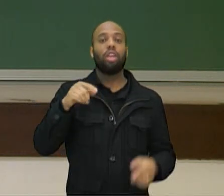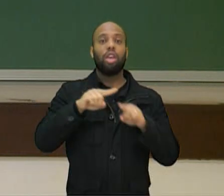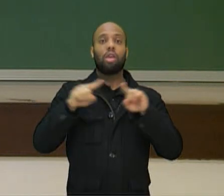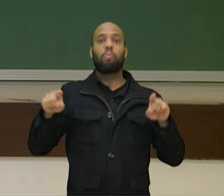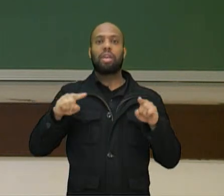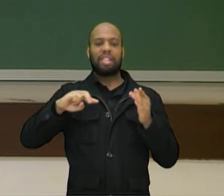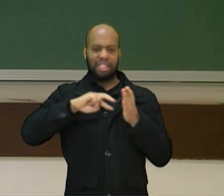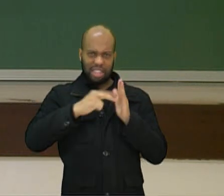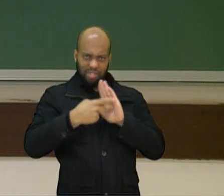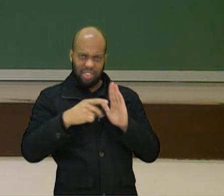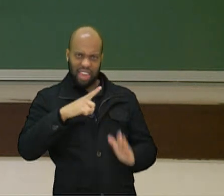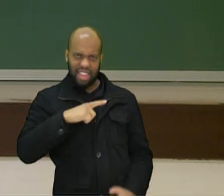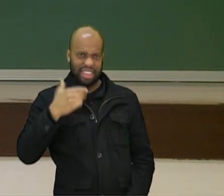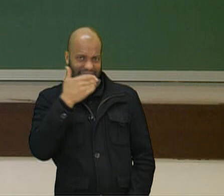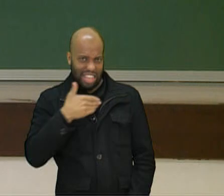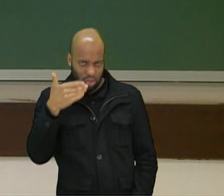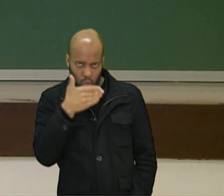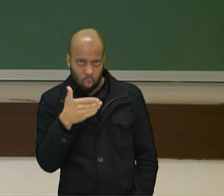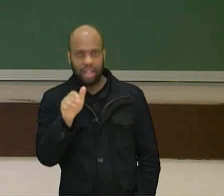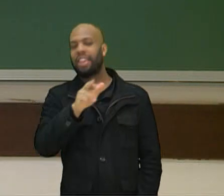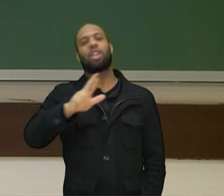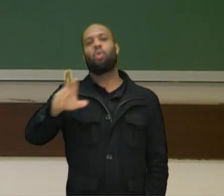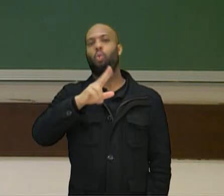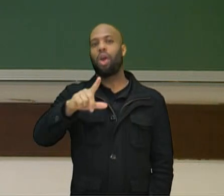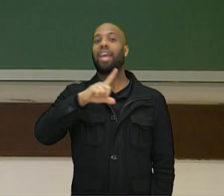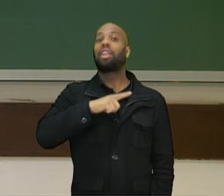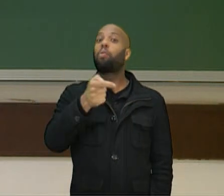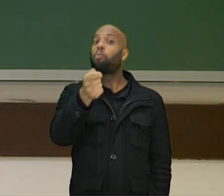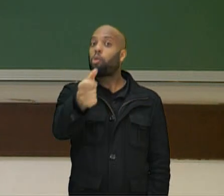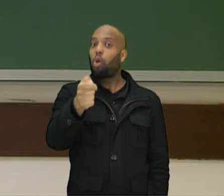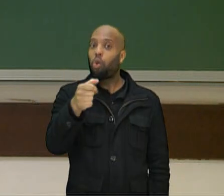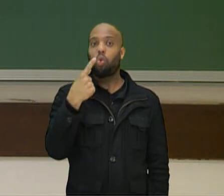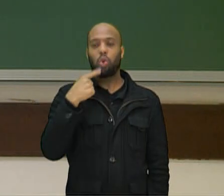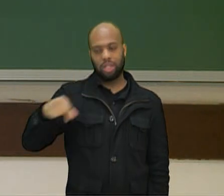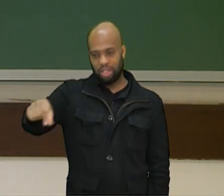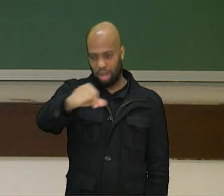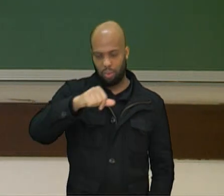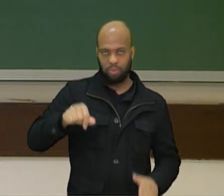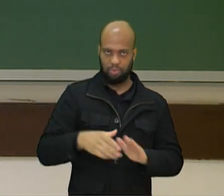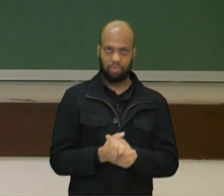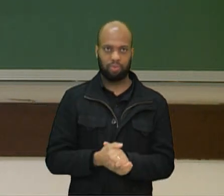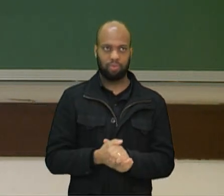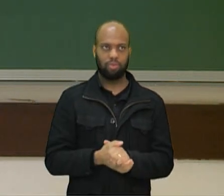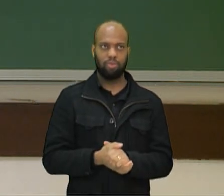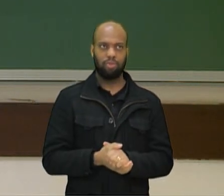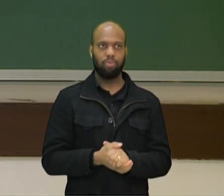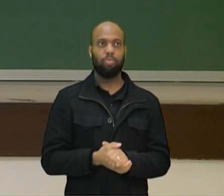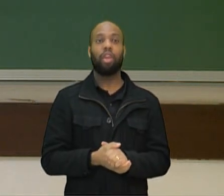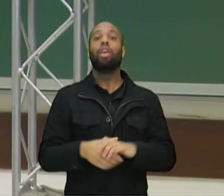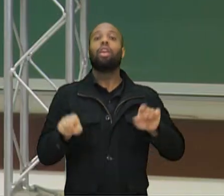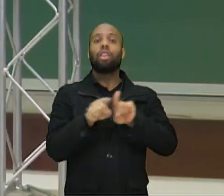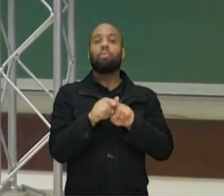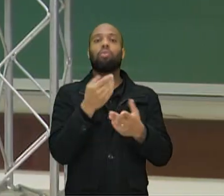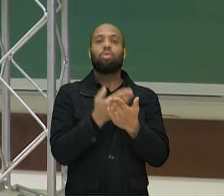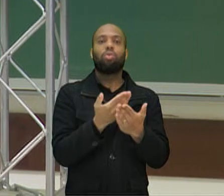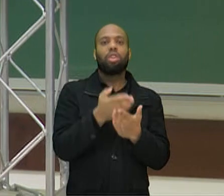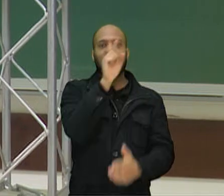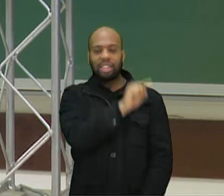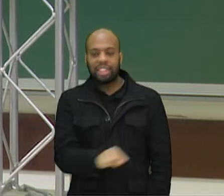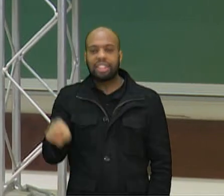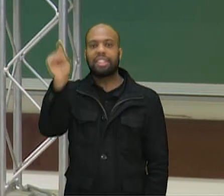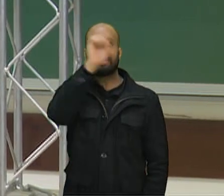não significa que ela tenha um teor de açúcar na sua composição. Também, nós vamos falar do